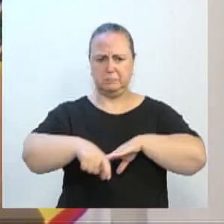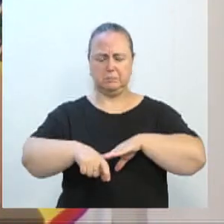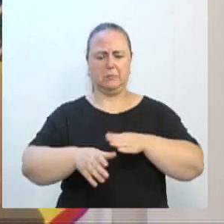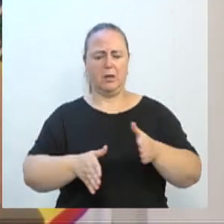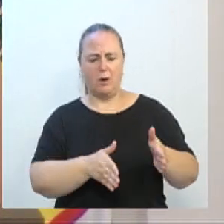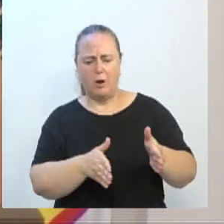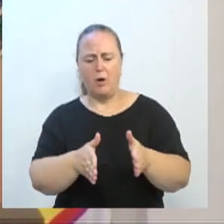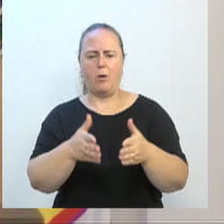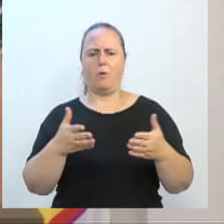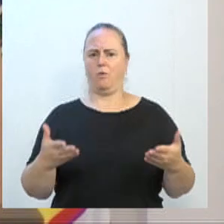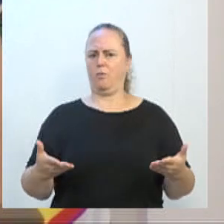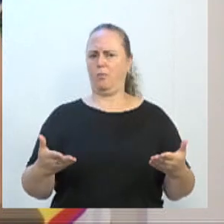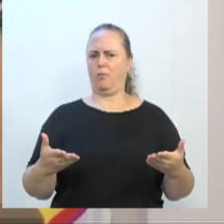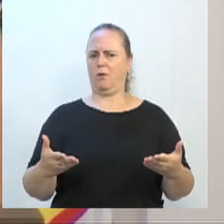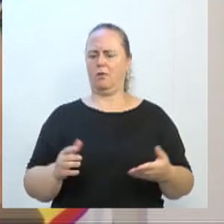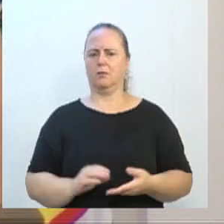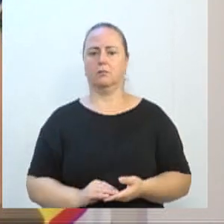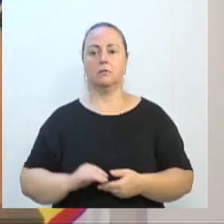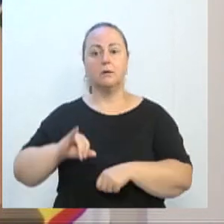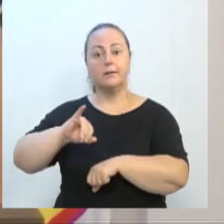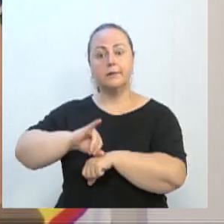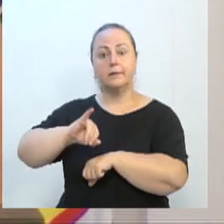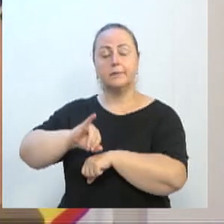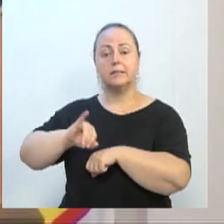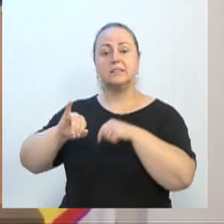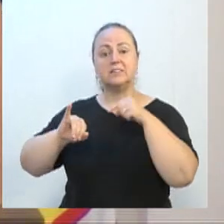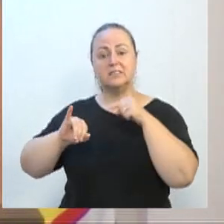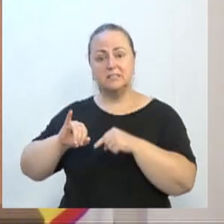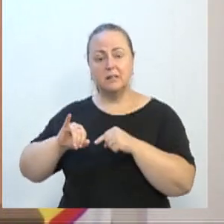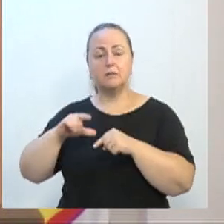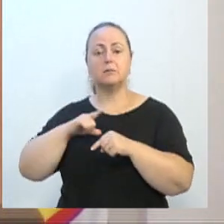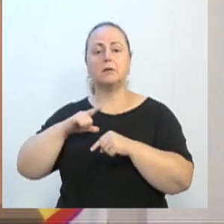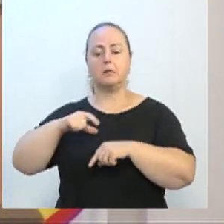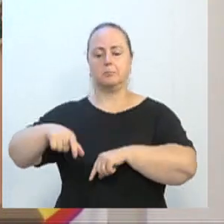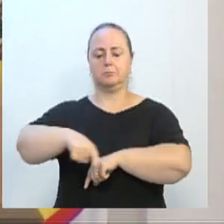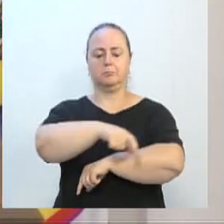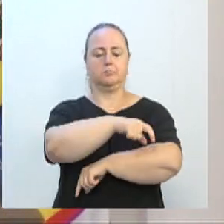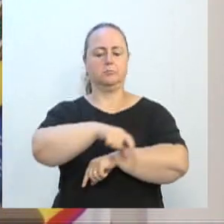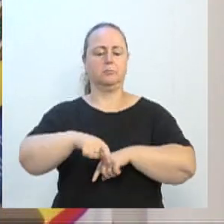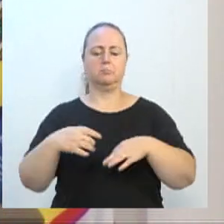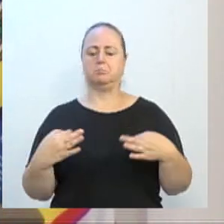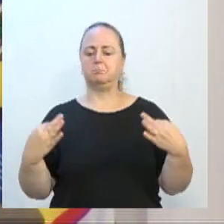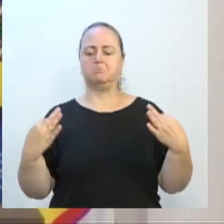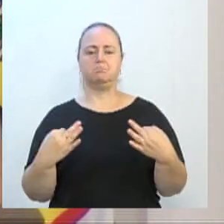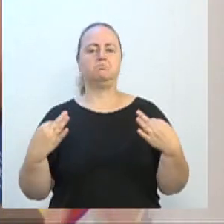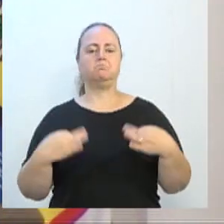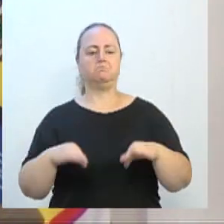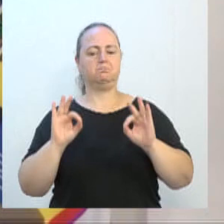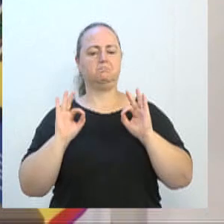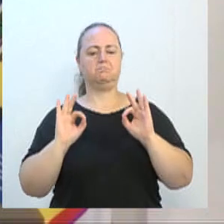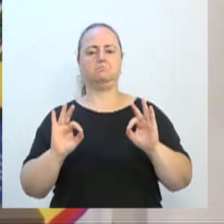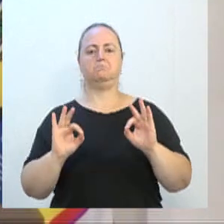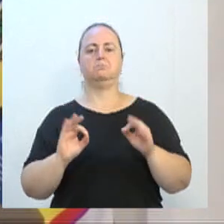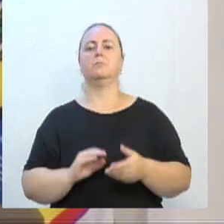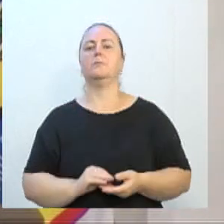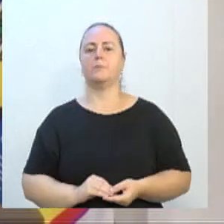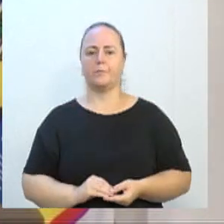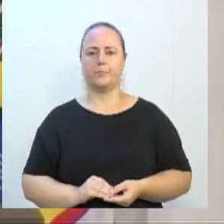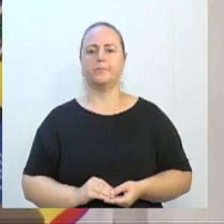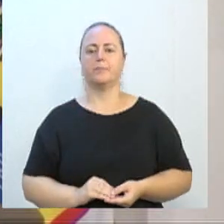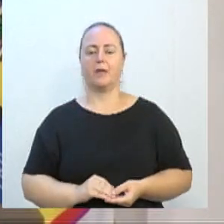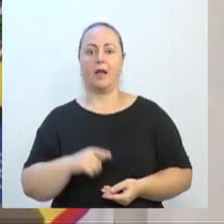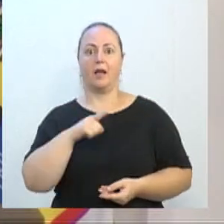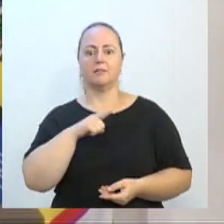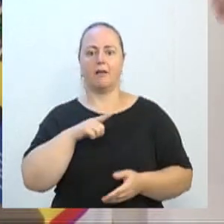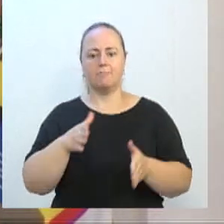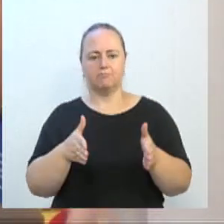etc., enquanto no centro da cidade a gente tem calçadas em perfeito estado de conservação, a Alameda